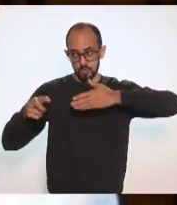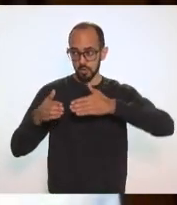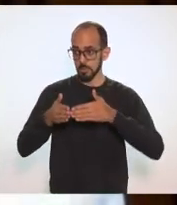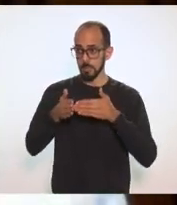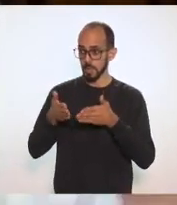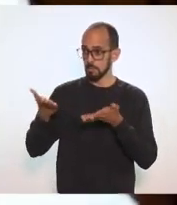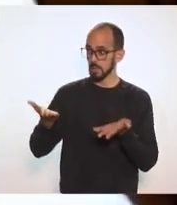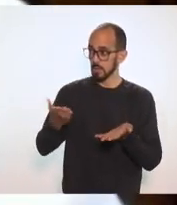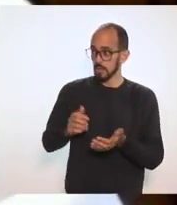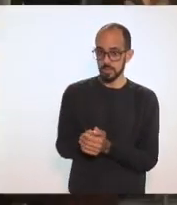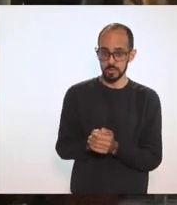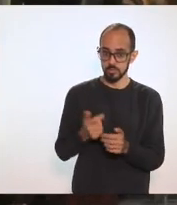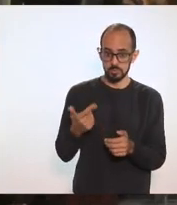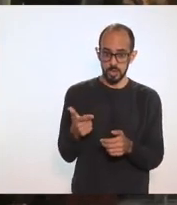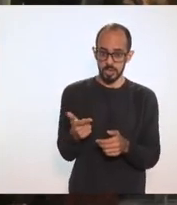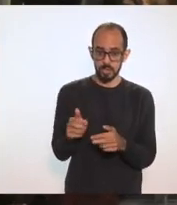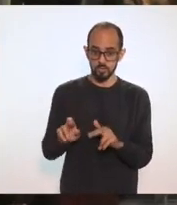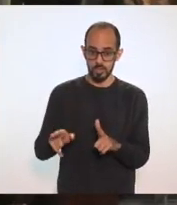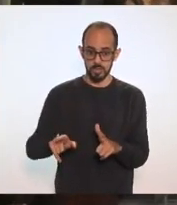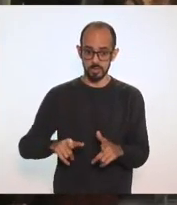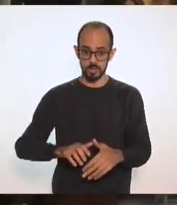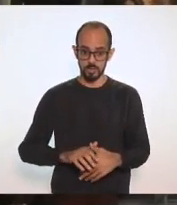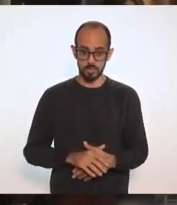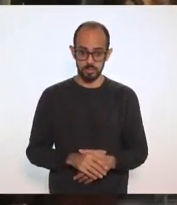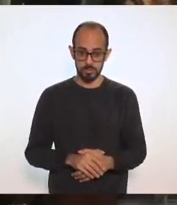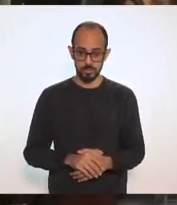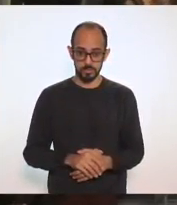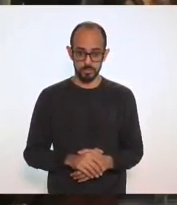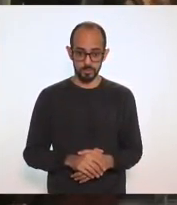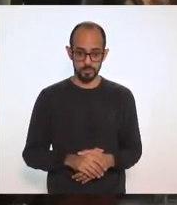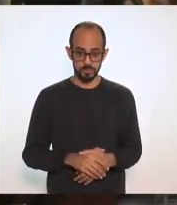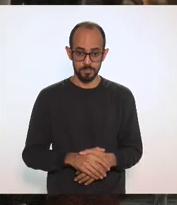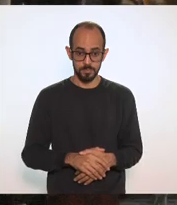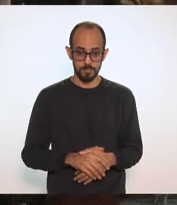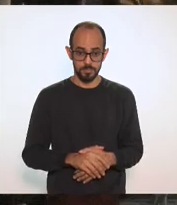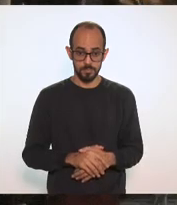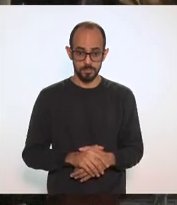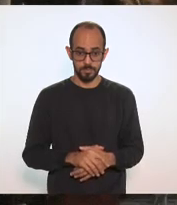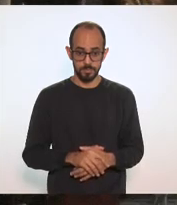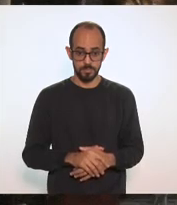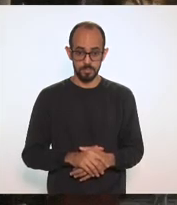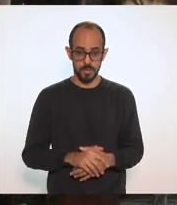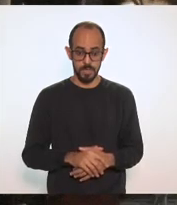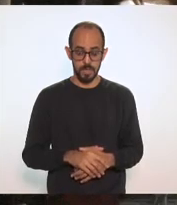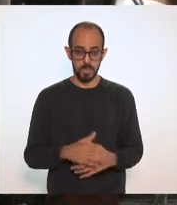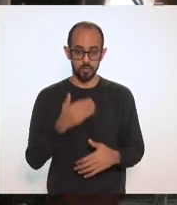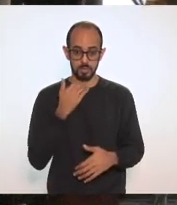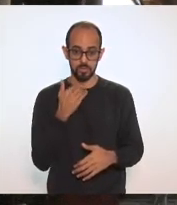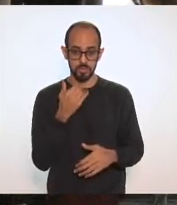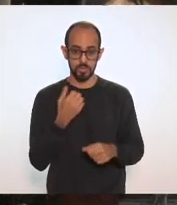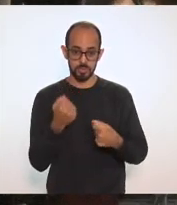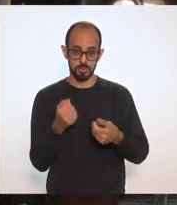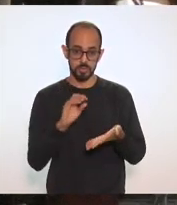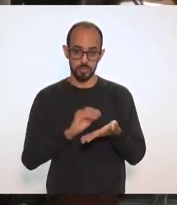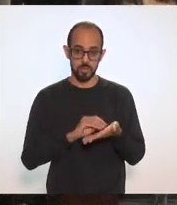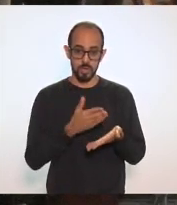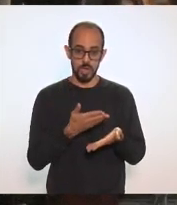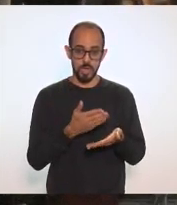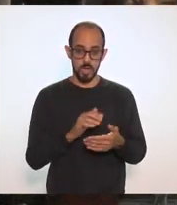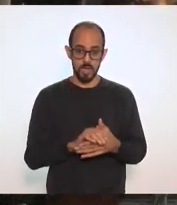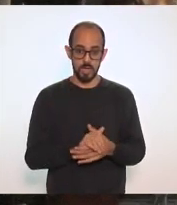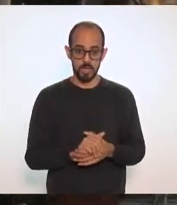há divergência. Dizer que o Estado pode legislar na questão da polícia, aí a gente não serve para nada aqui. Se a gente botar isso no papel... Senhor presidente, o